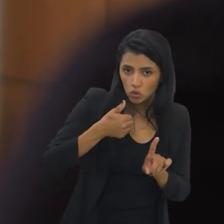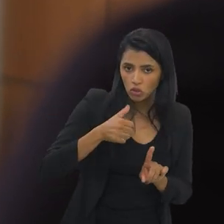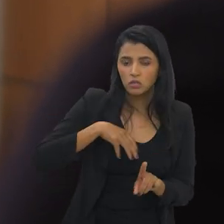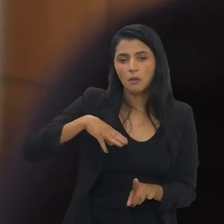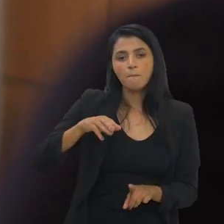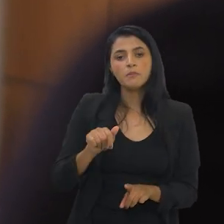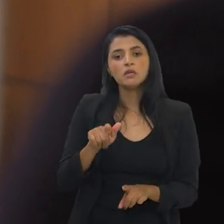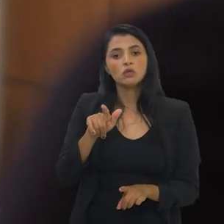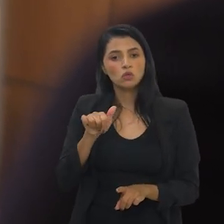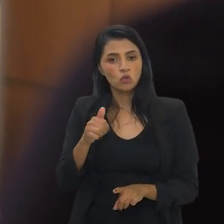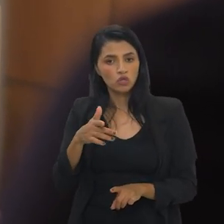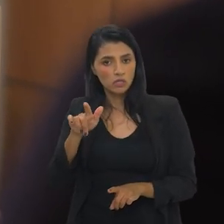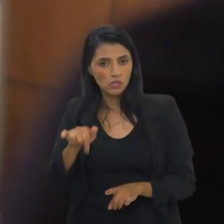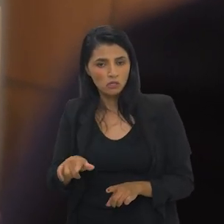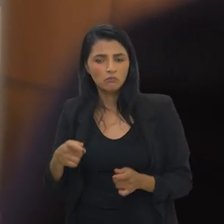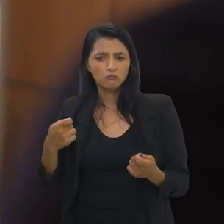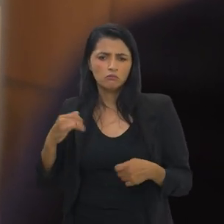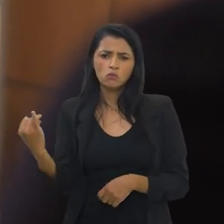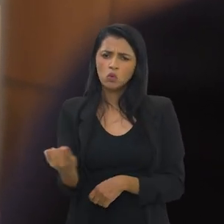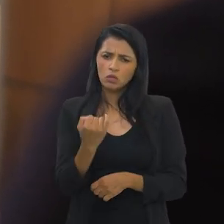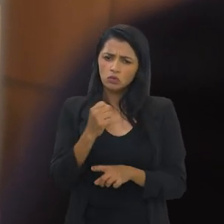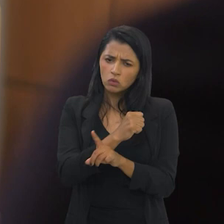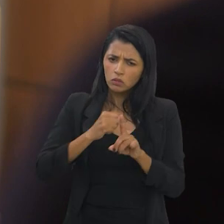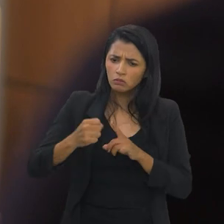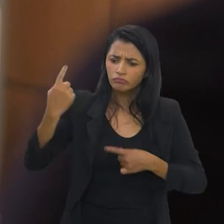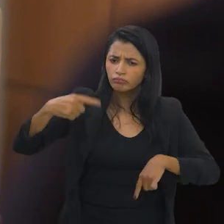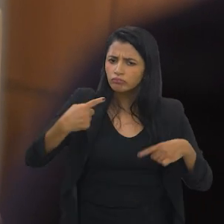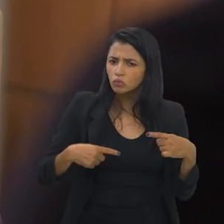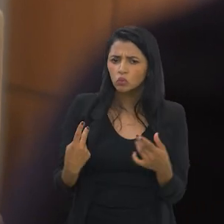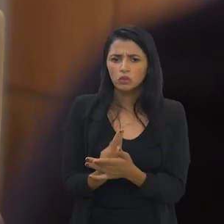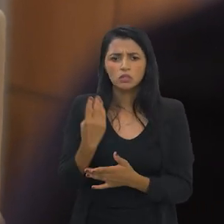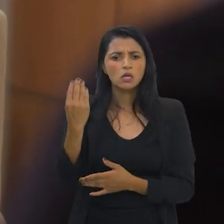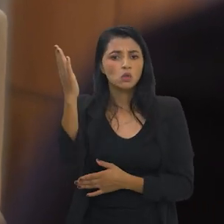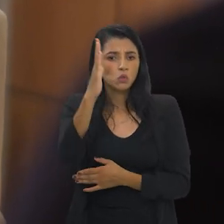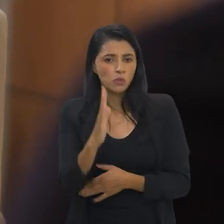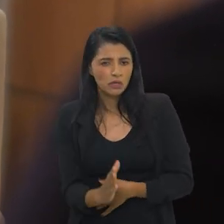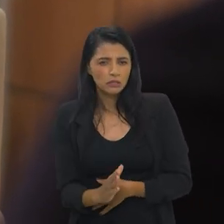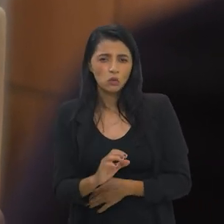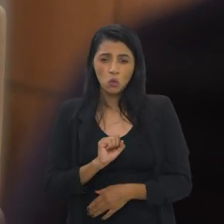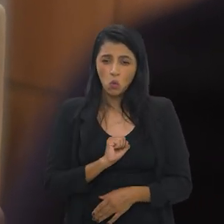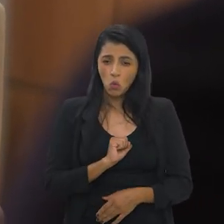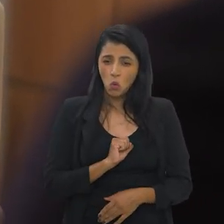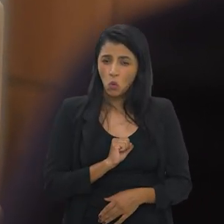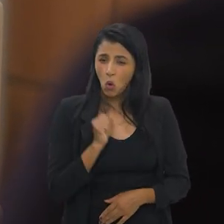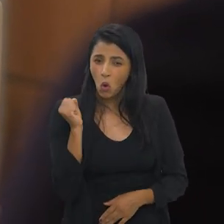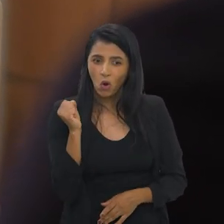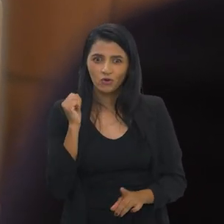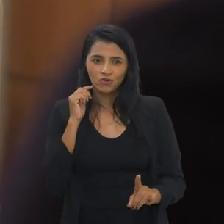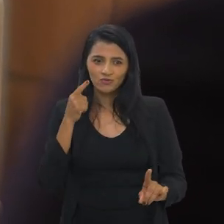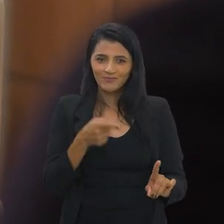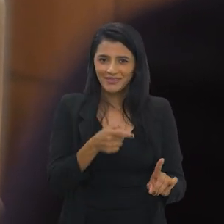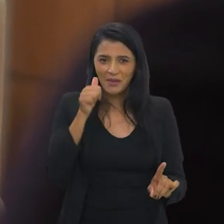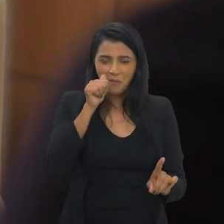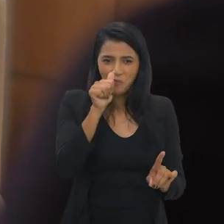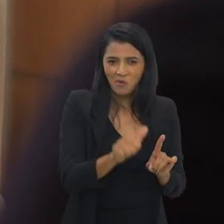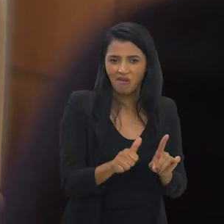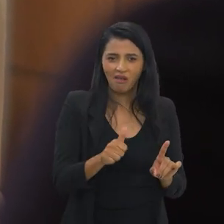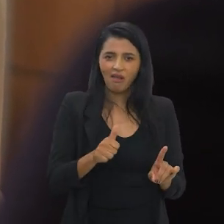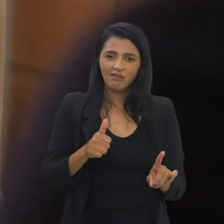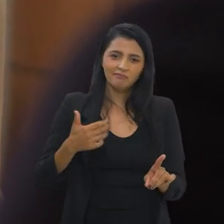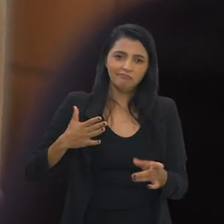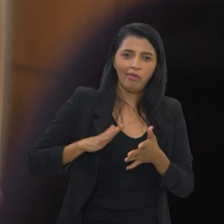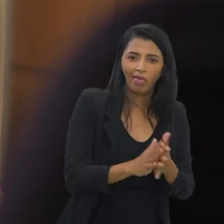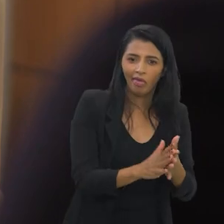é importante que a sociedade brasileira discuta o que que tá acontecendo no Brasil o ódio com relação